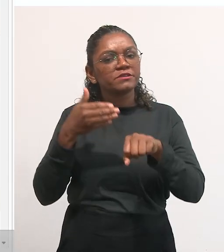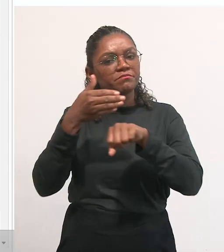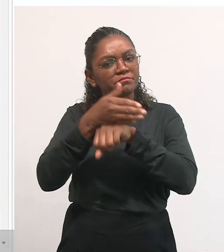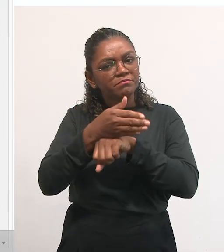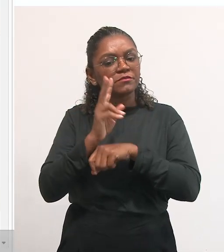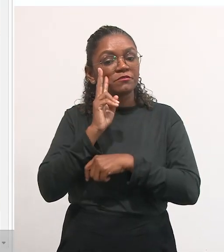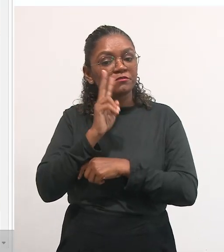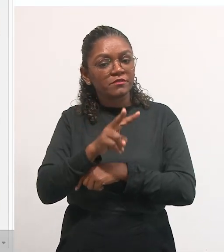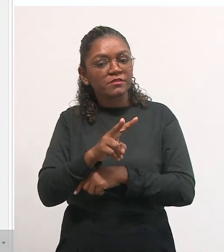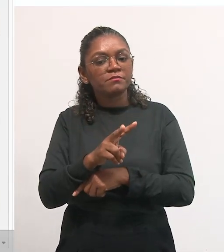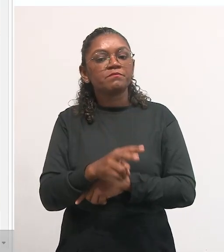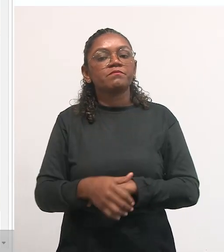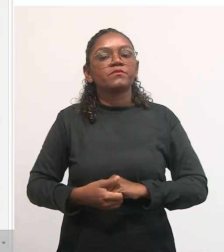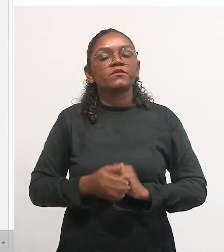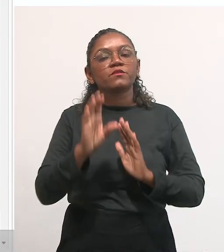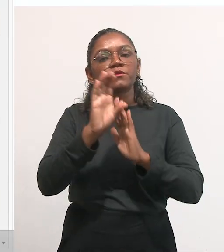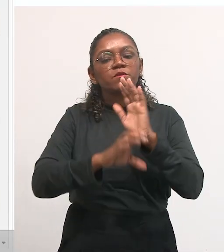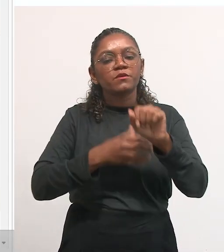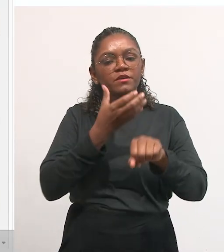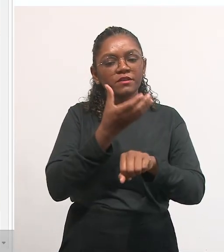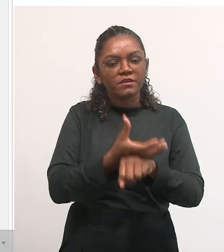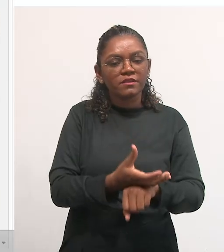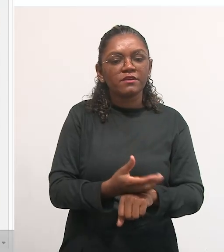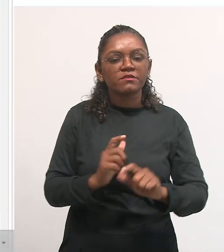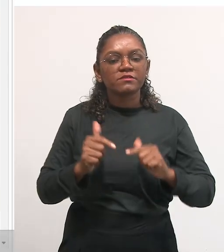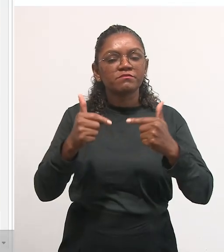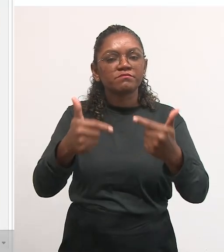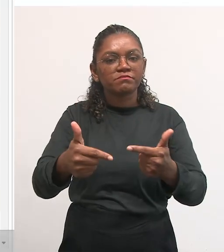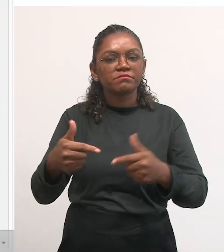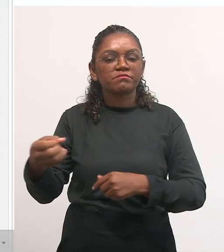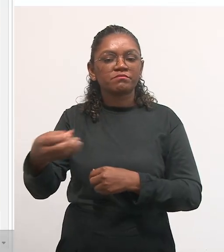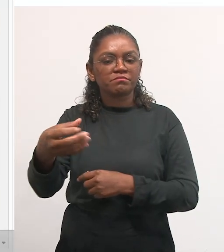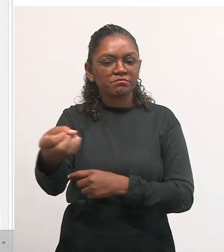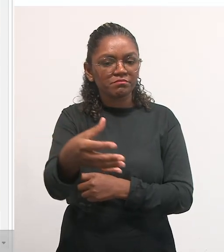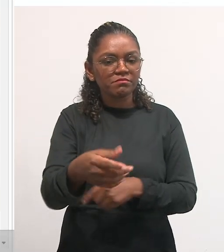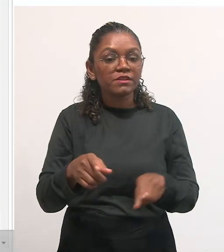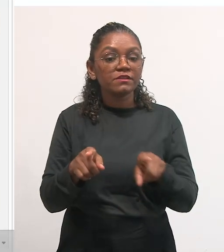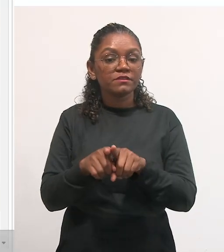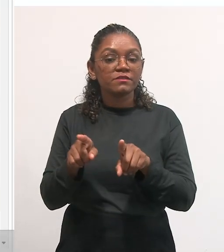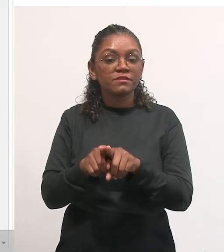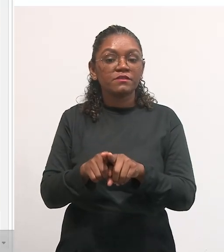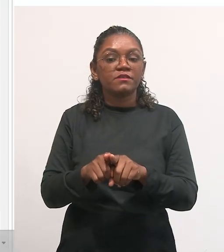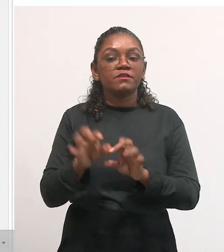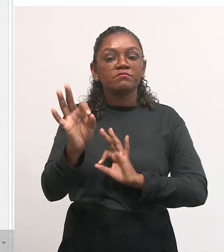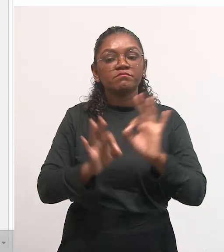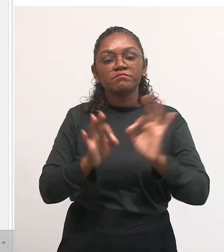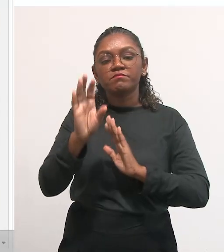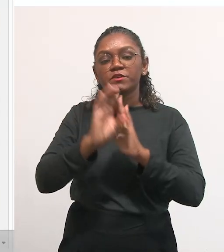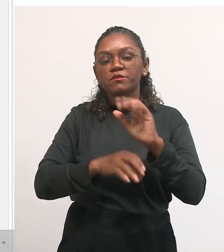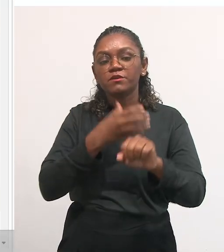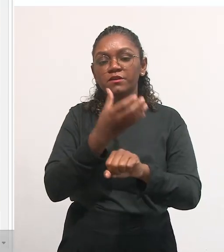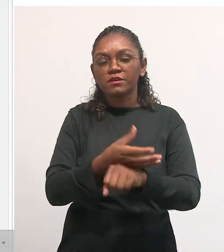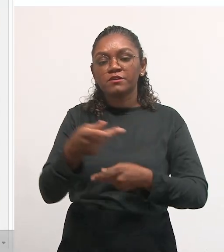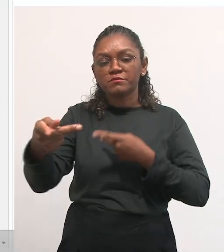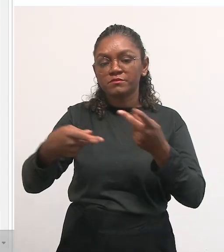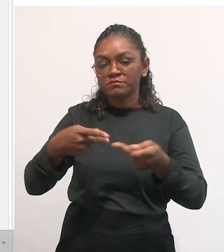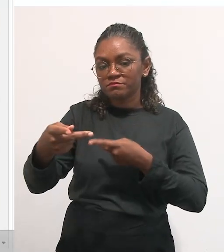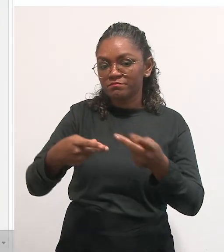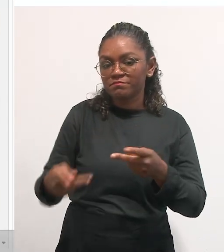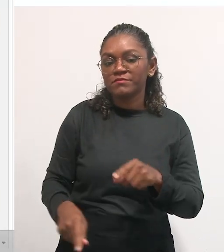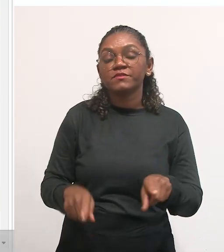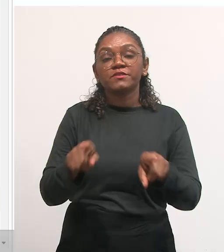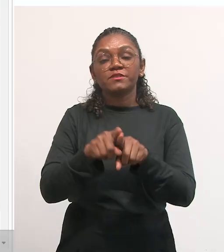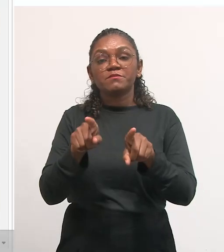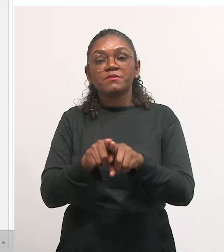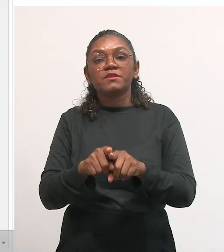desafios contemporâneos que é do Pablo Bz a organização do currículo por projetos de trabalho do Fernando Hernandez teorias do currículo que até